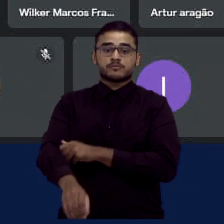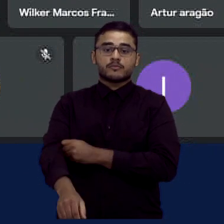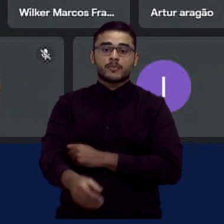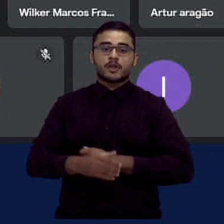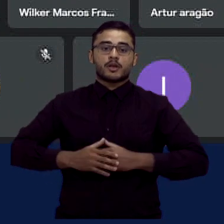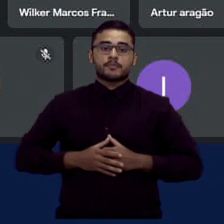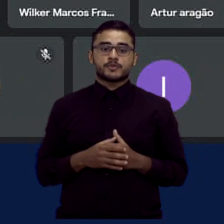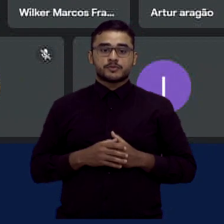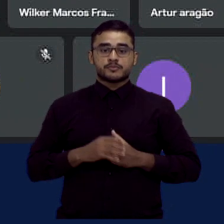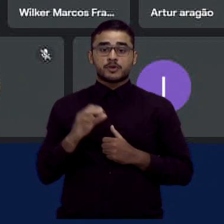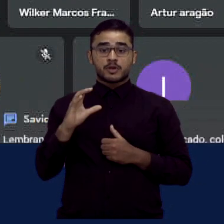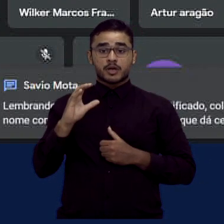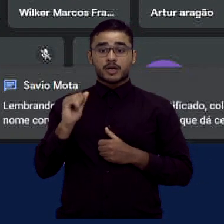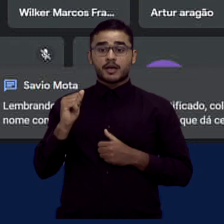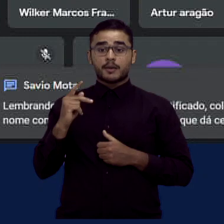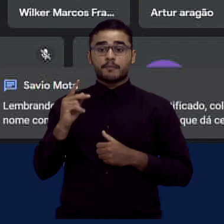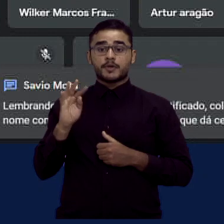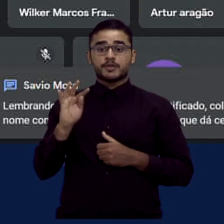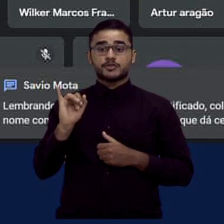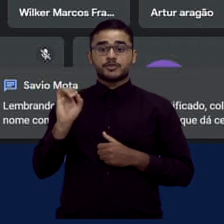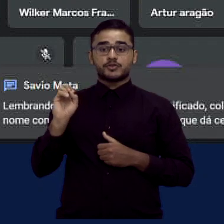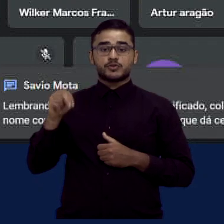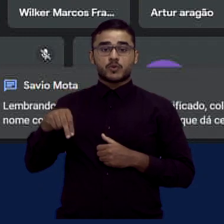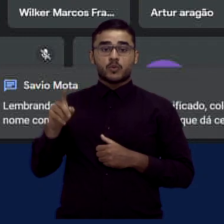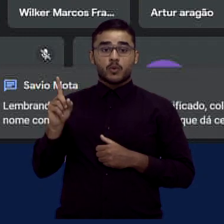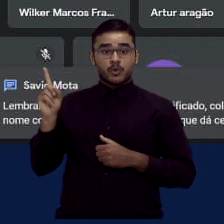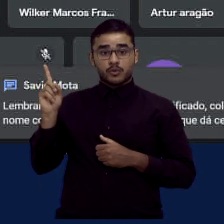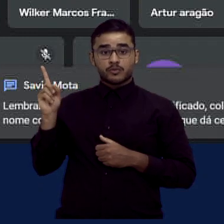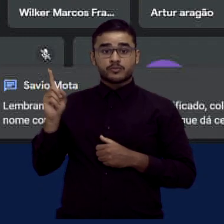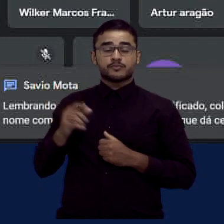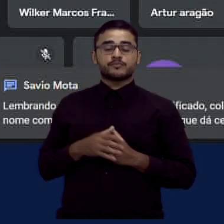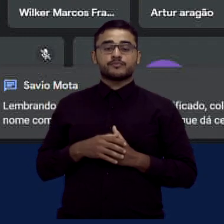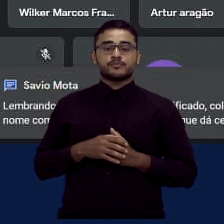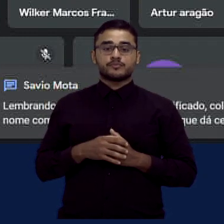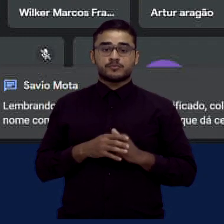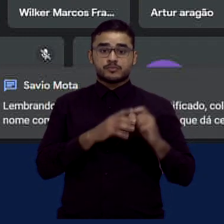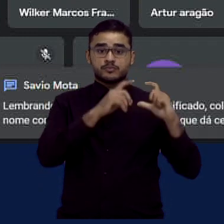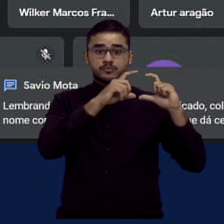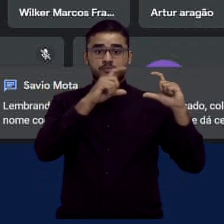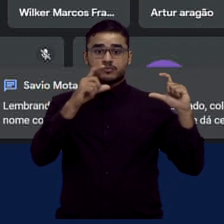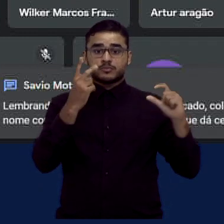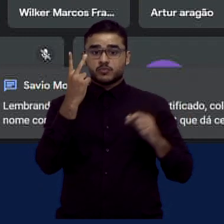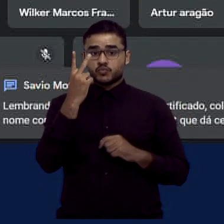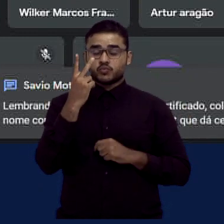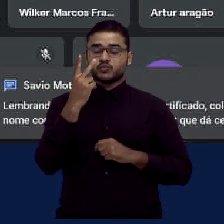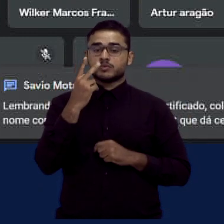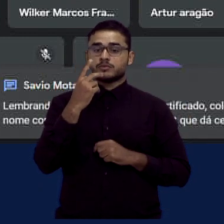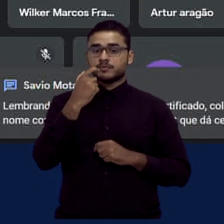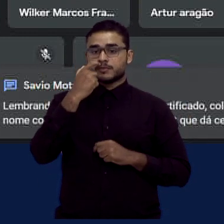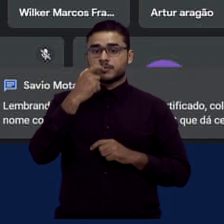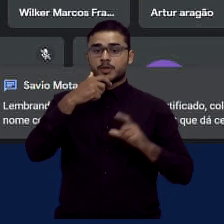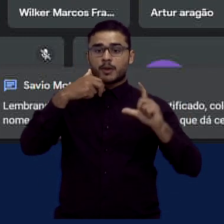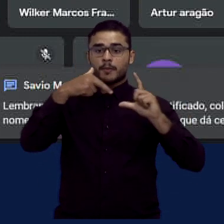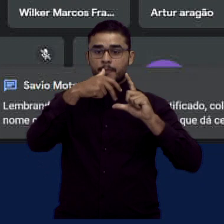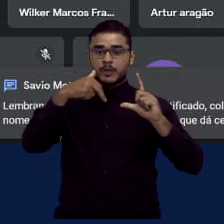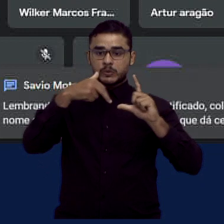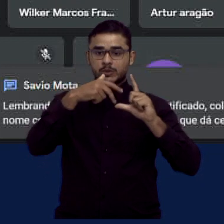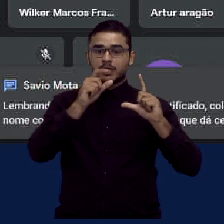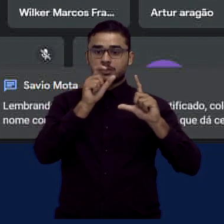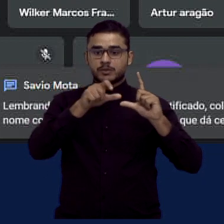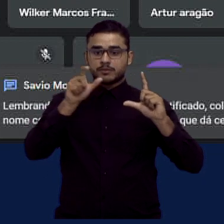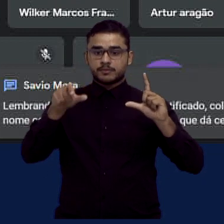né? 1993, Kátia. Então, você tem duas personagens, né?